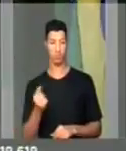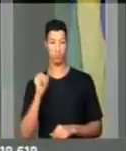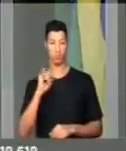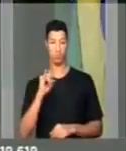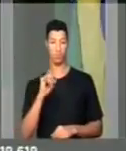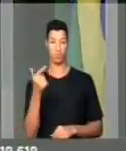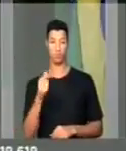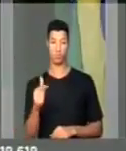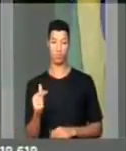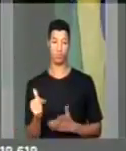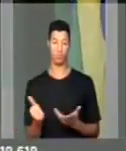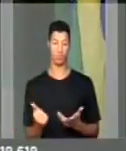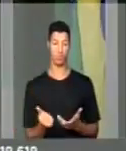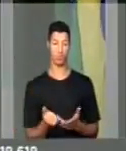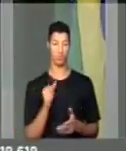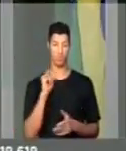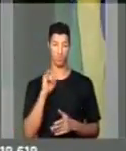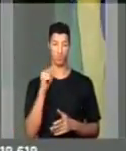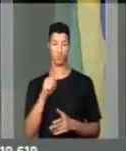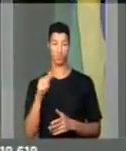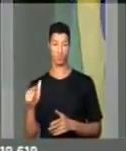se não fosse